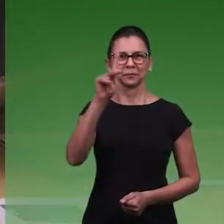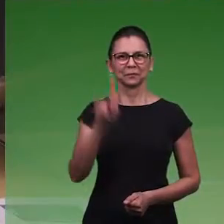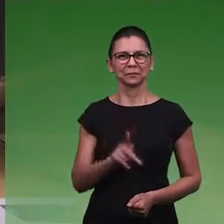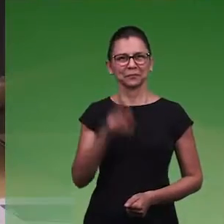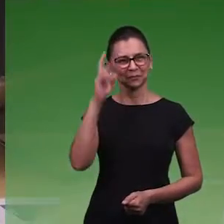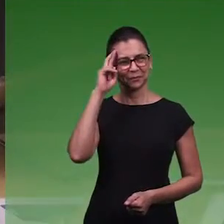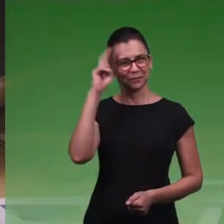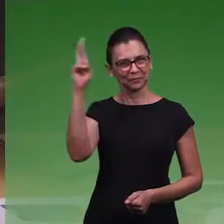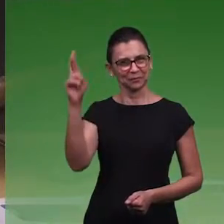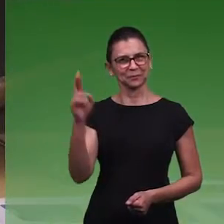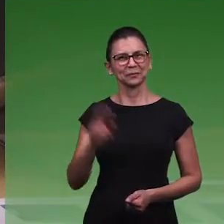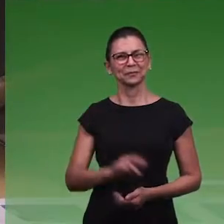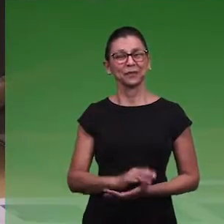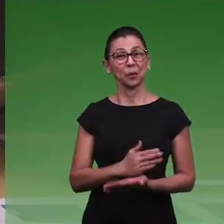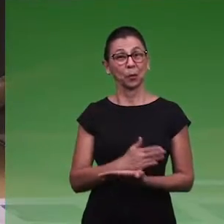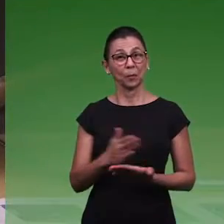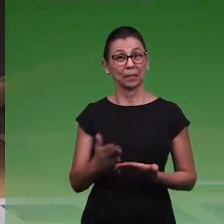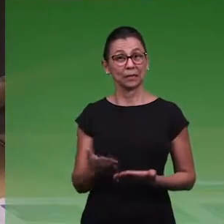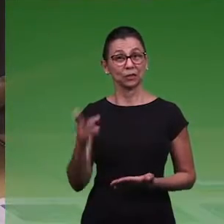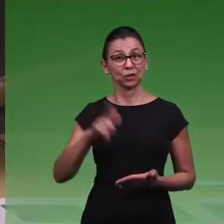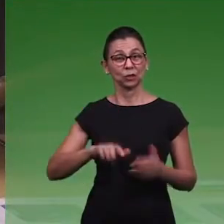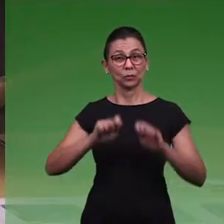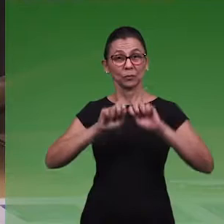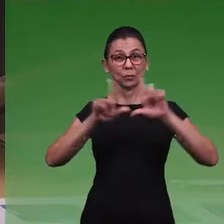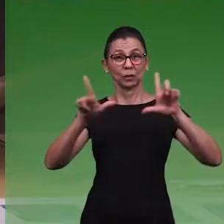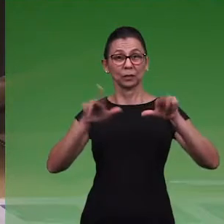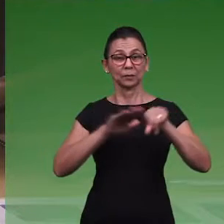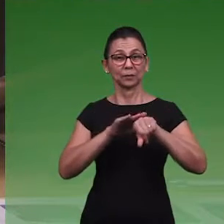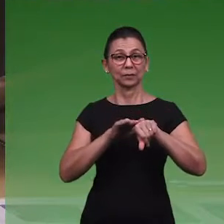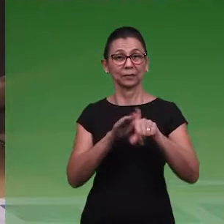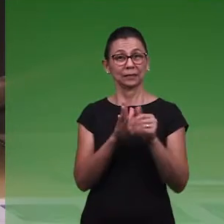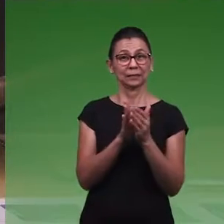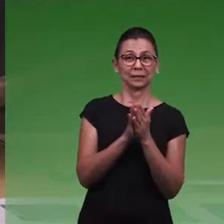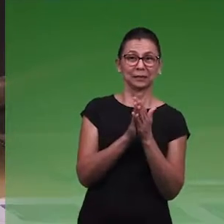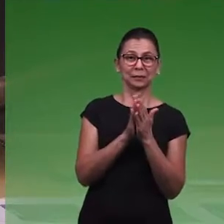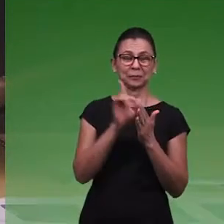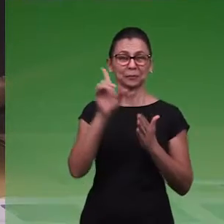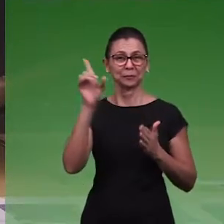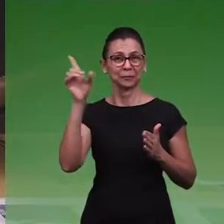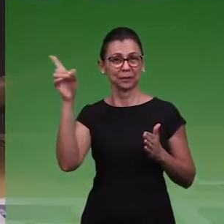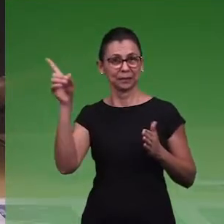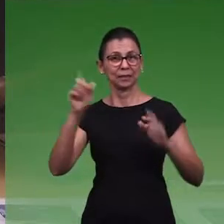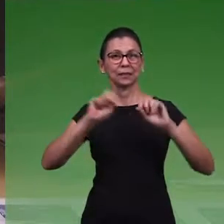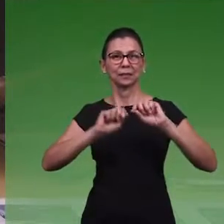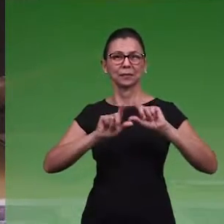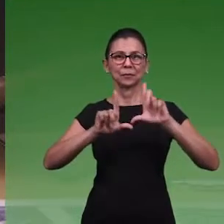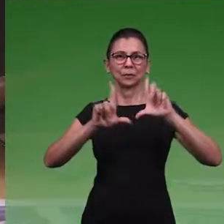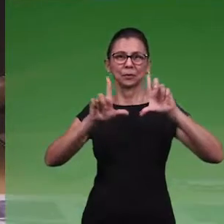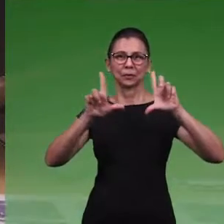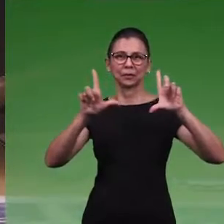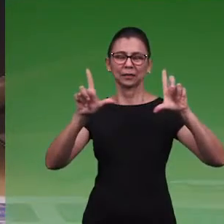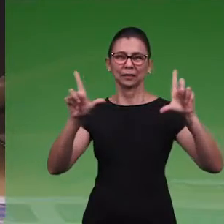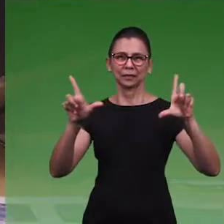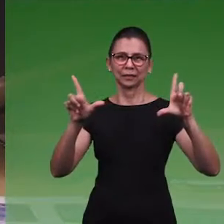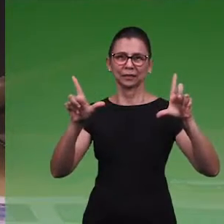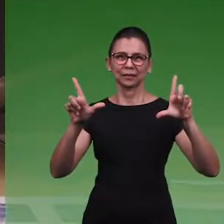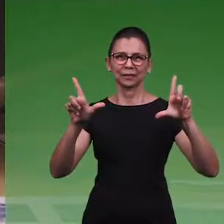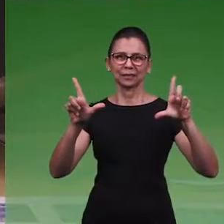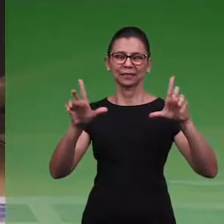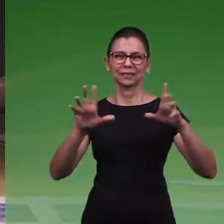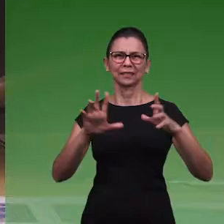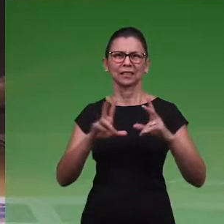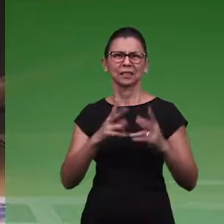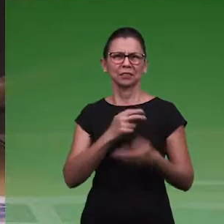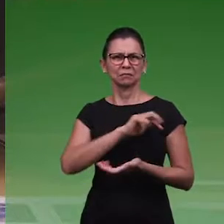Irmãos, a paz do Senhor. Estamos começando mais uma edição do programa Conversas Bíblicas. Esse programa que é um encontro que nós temos